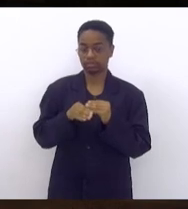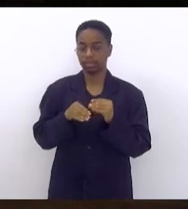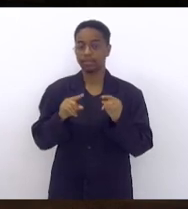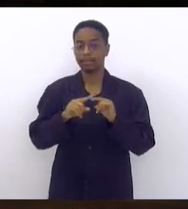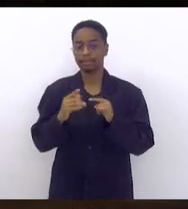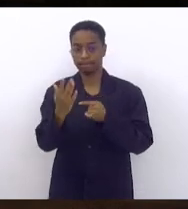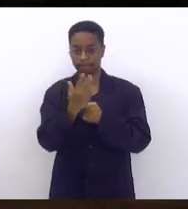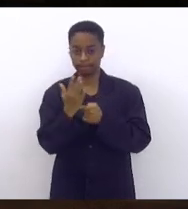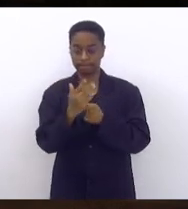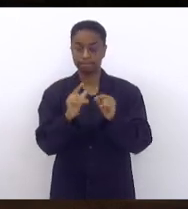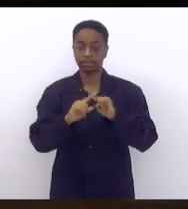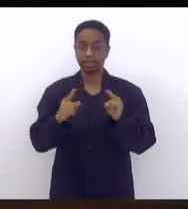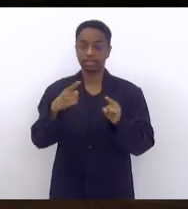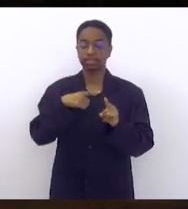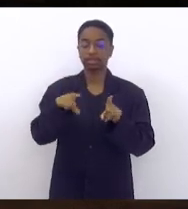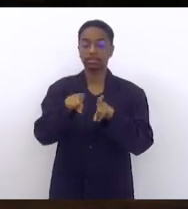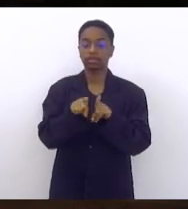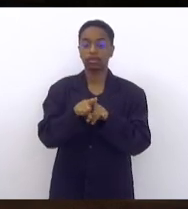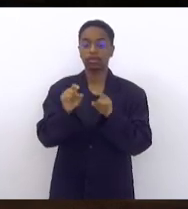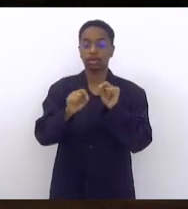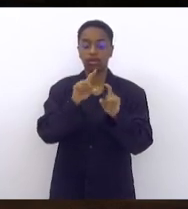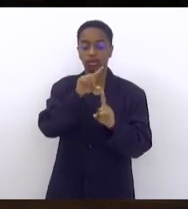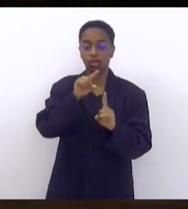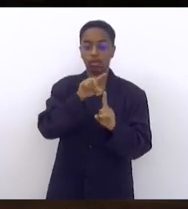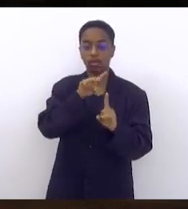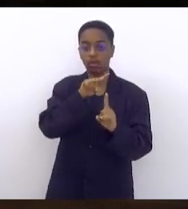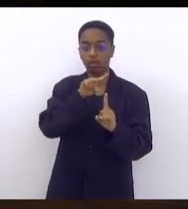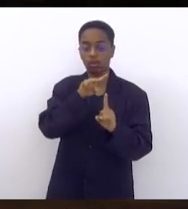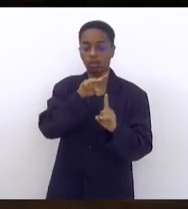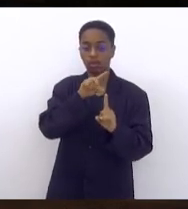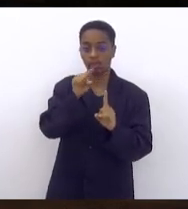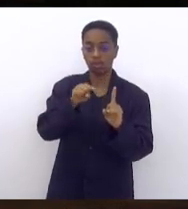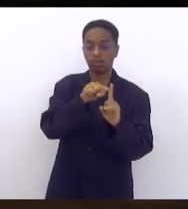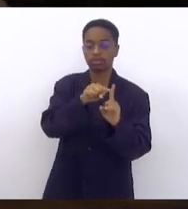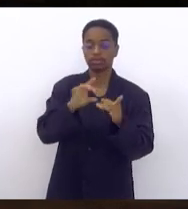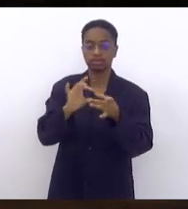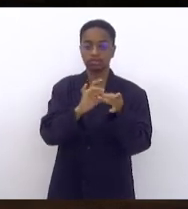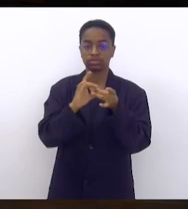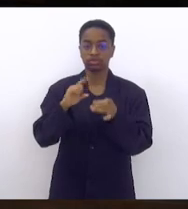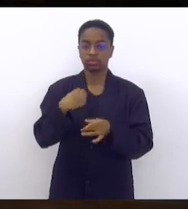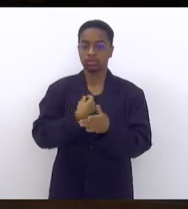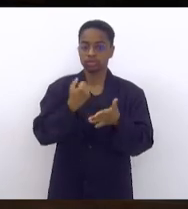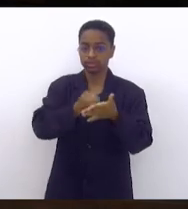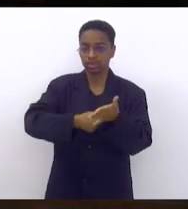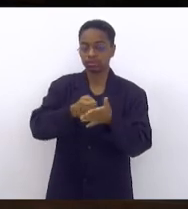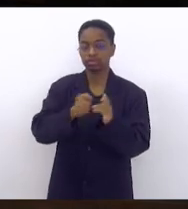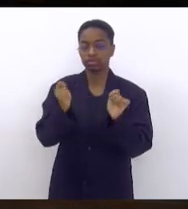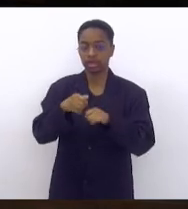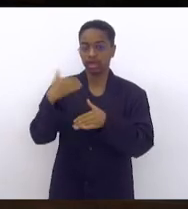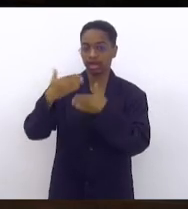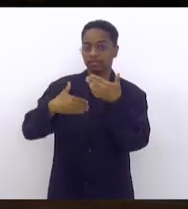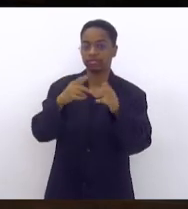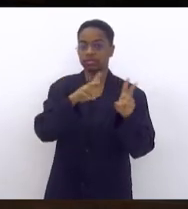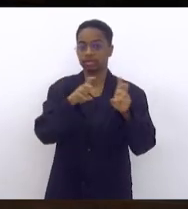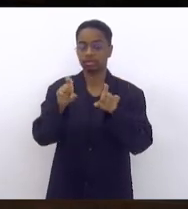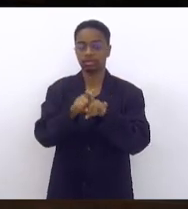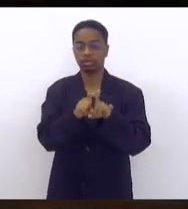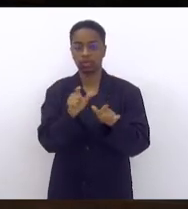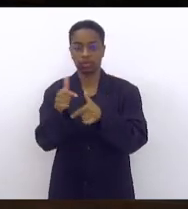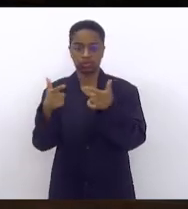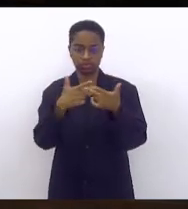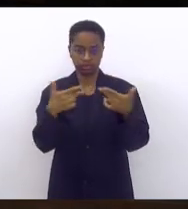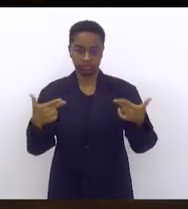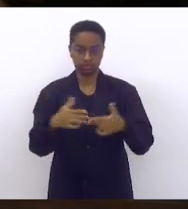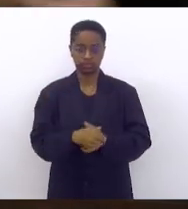ela tem um viés que é de unificar a nossa luta para que a gente possa avançar, não só nessa questão, mas em outras questões de direito também. Para fechar